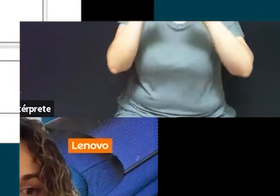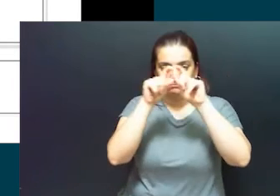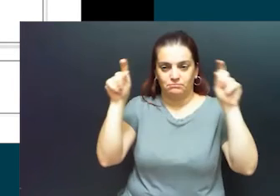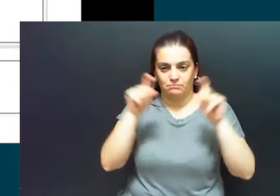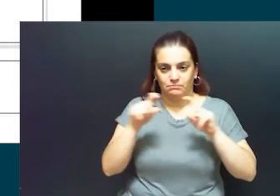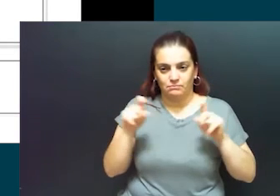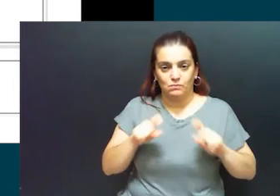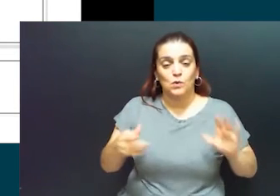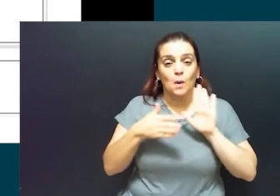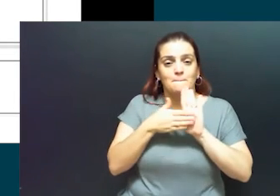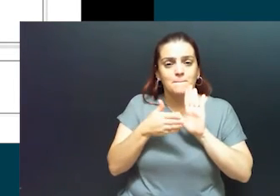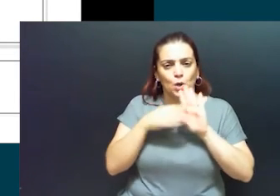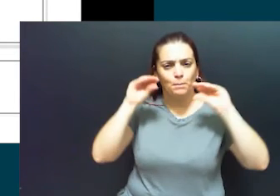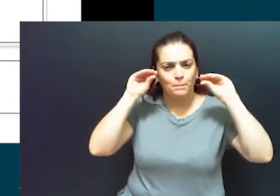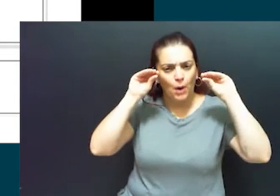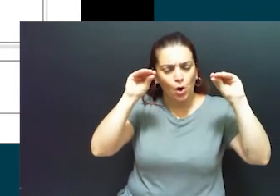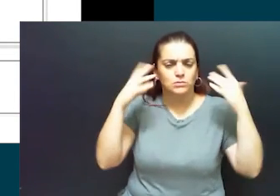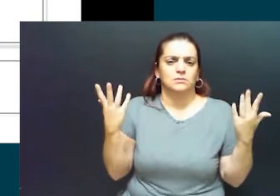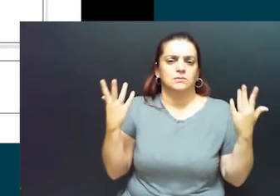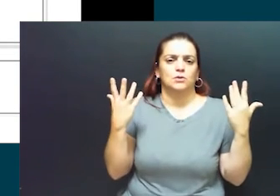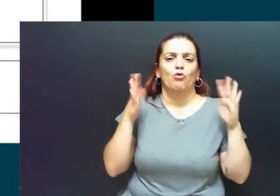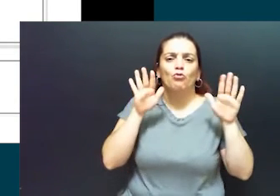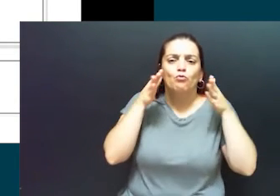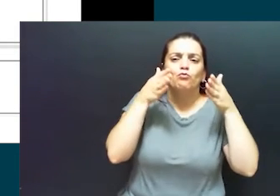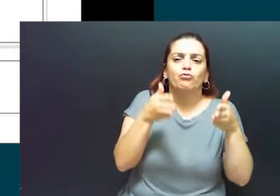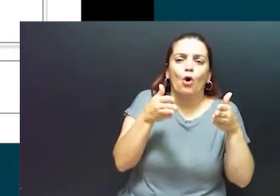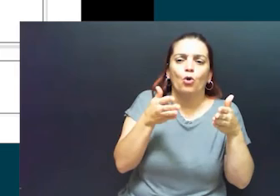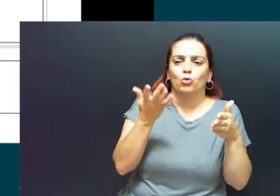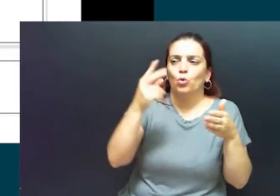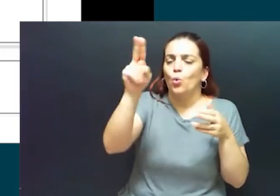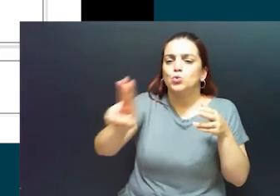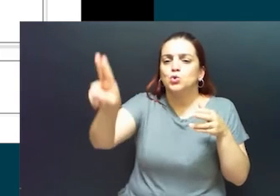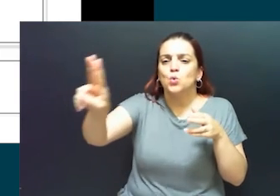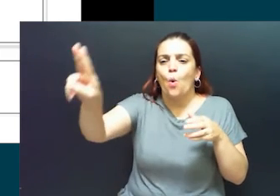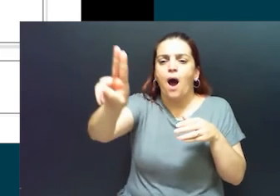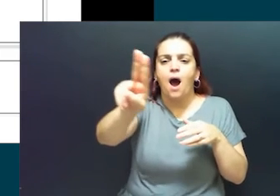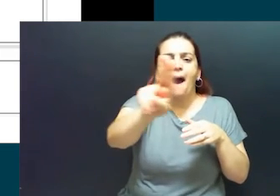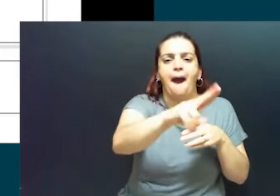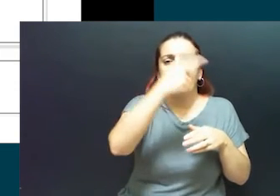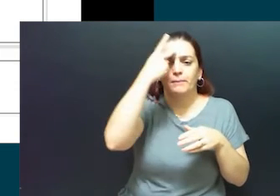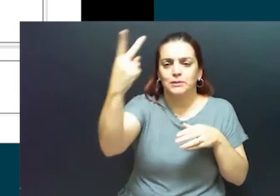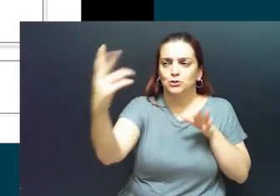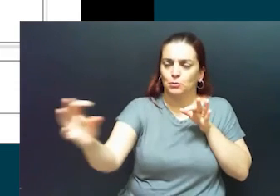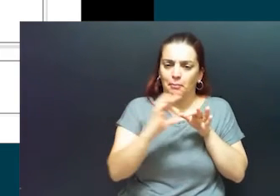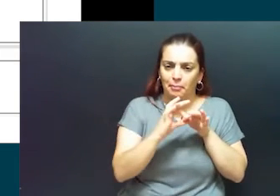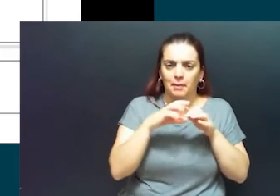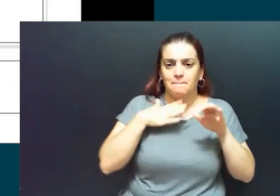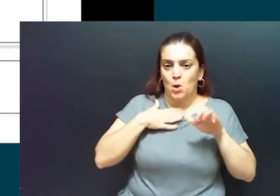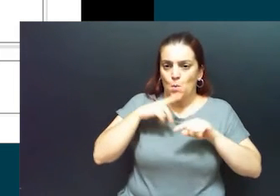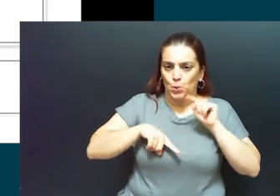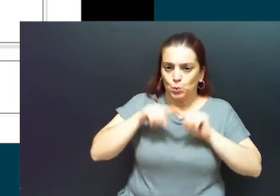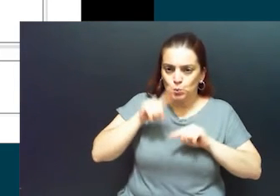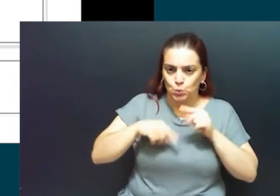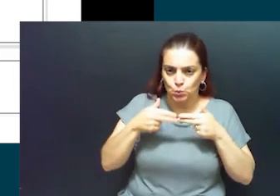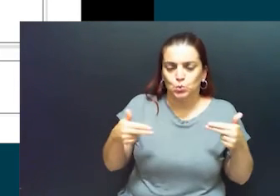proposta de valor do seu produto, qual é o meu foco em usuários, né? Quais são as pessoas, né, que se relacionam com o meu produto que eu tenho que focar,